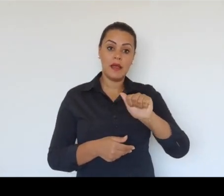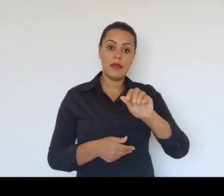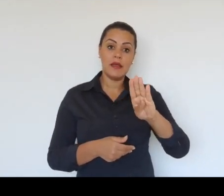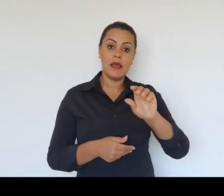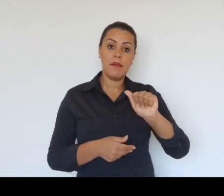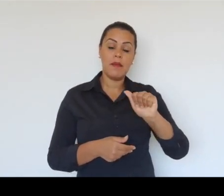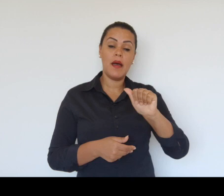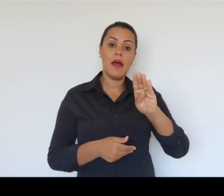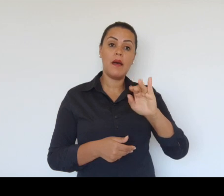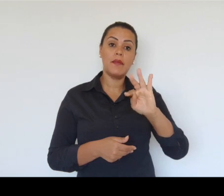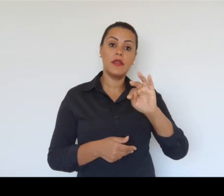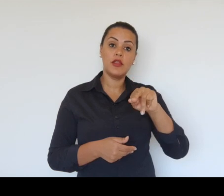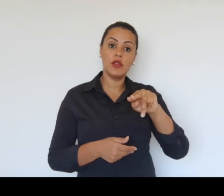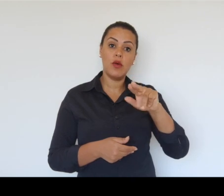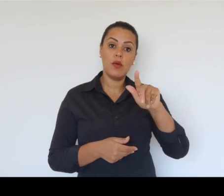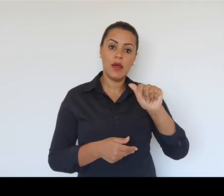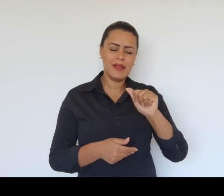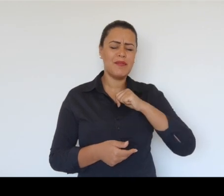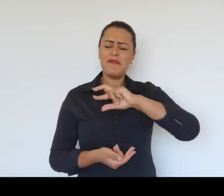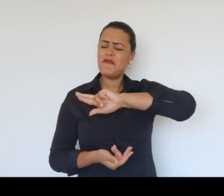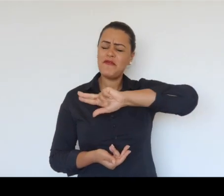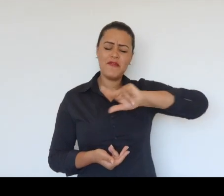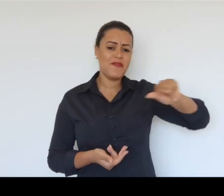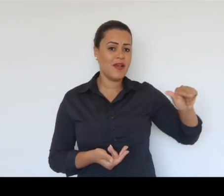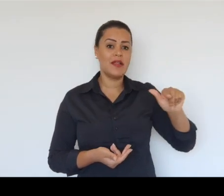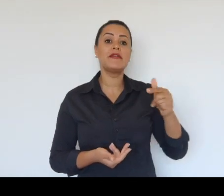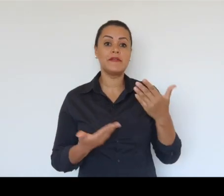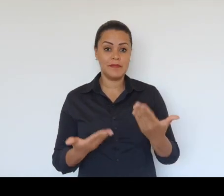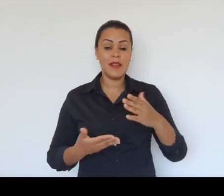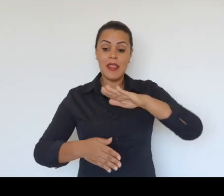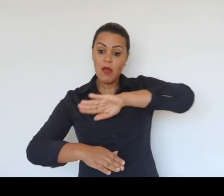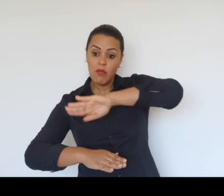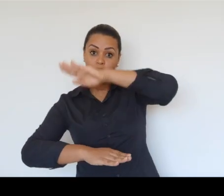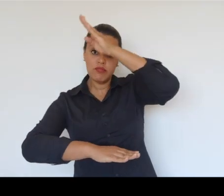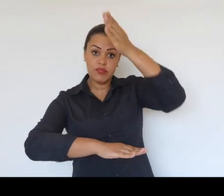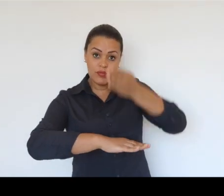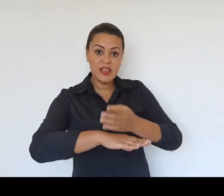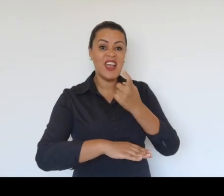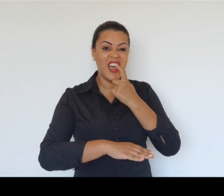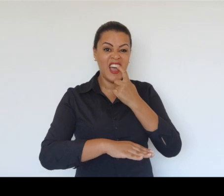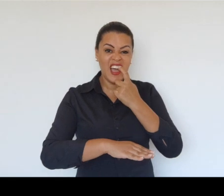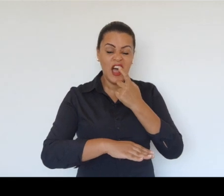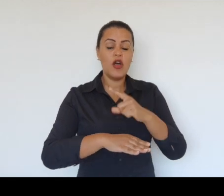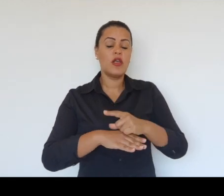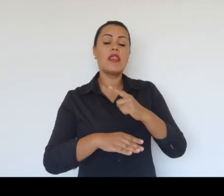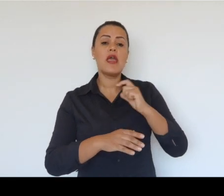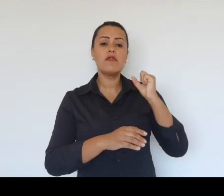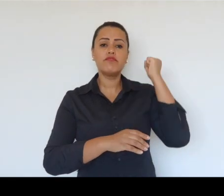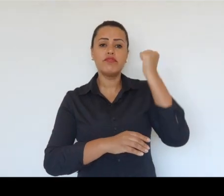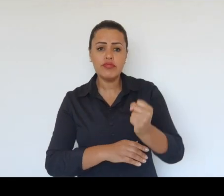encontramos agora, temos centenas delas. Essas elevações também contêm ossos de mamíferos, equipamentos de